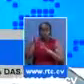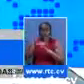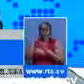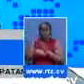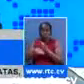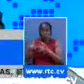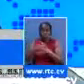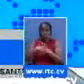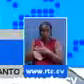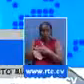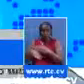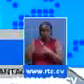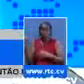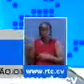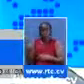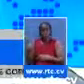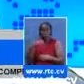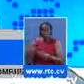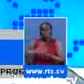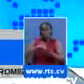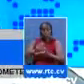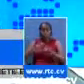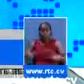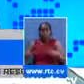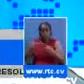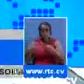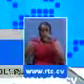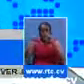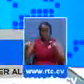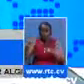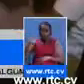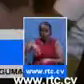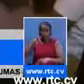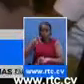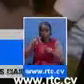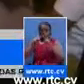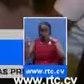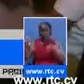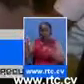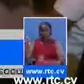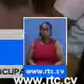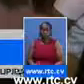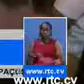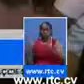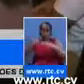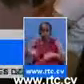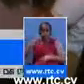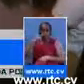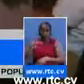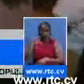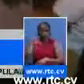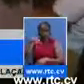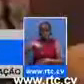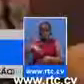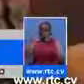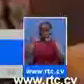realizados através do Instituto de Apoio à Promoção Empresarial Pró-Empresa. Como término da visita ao